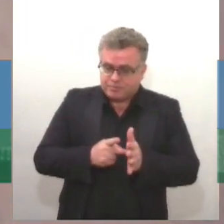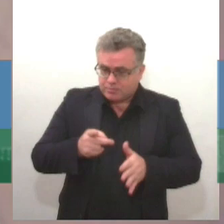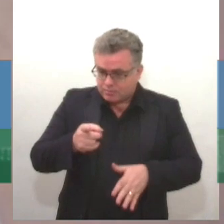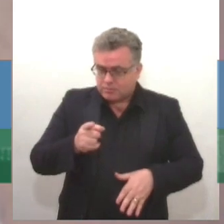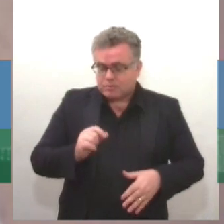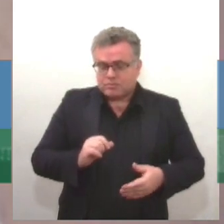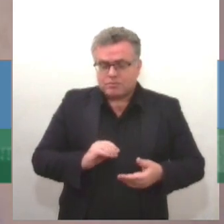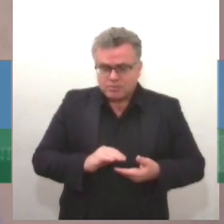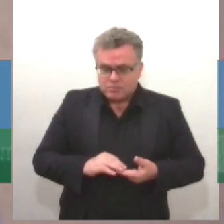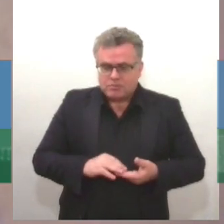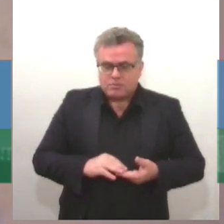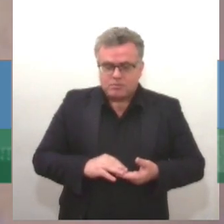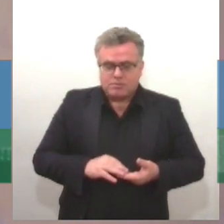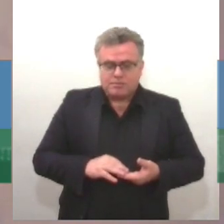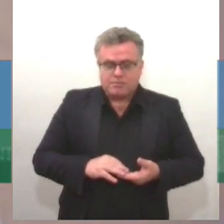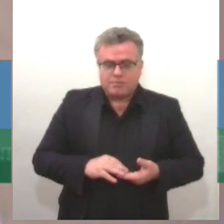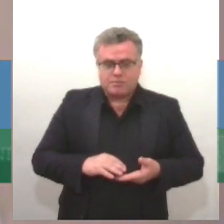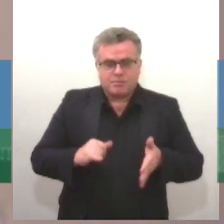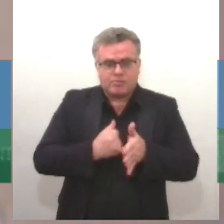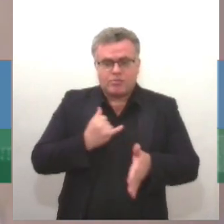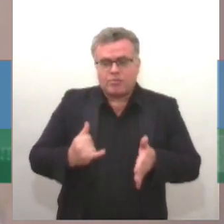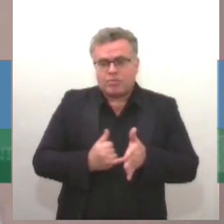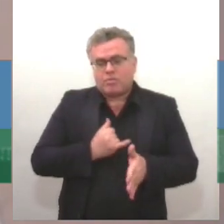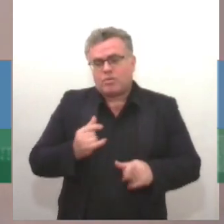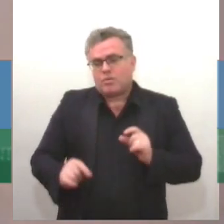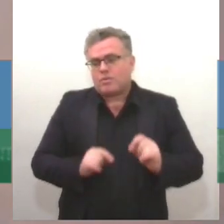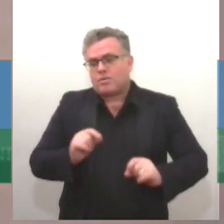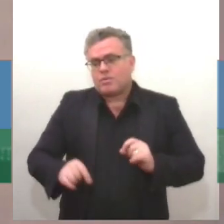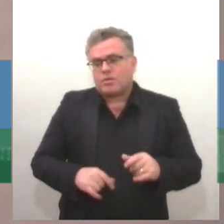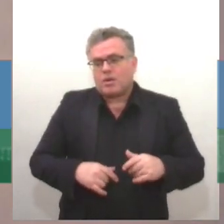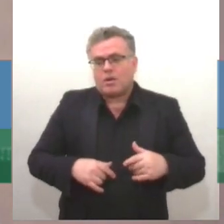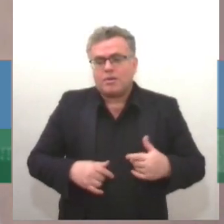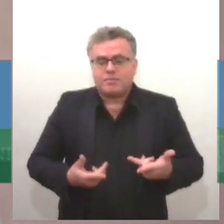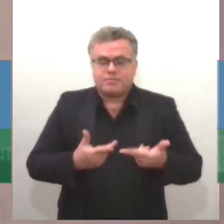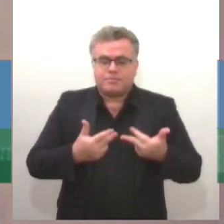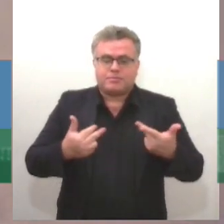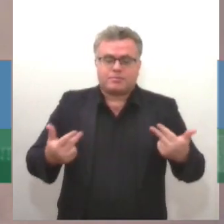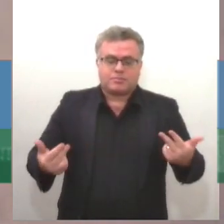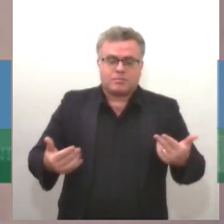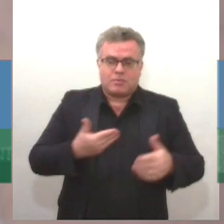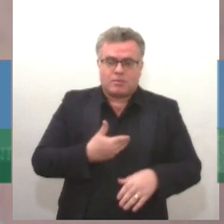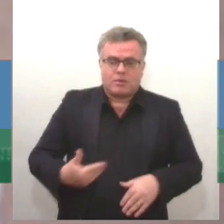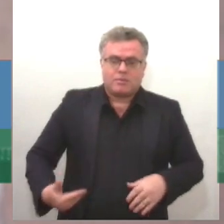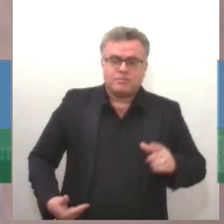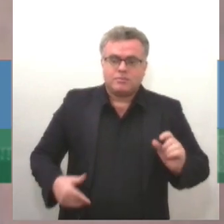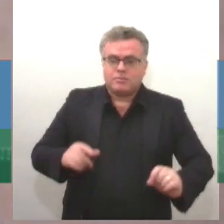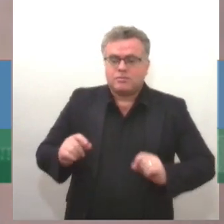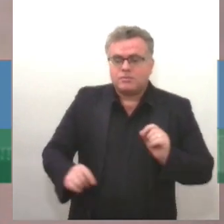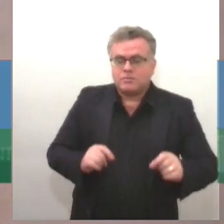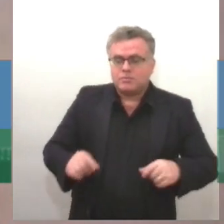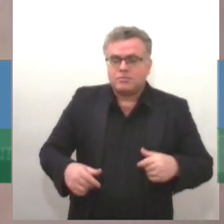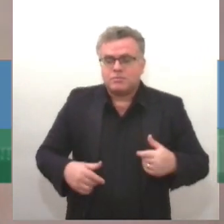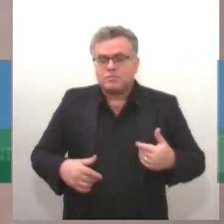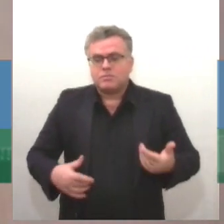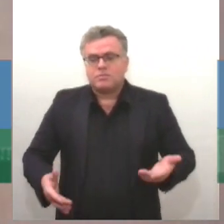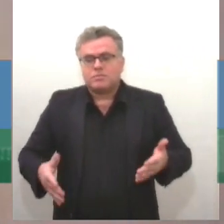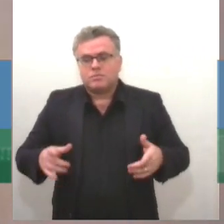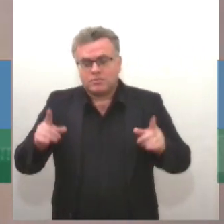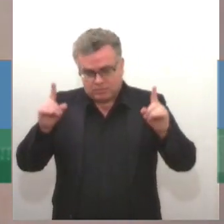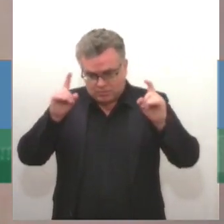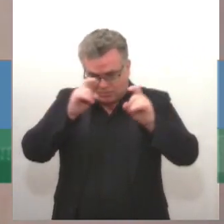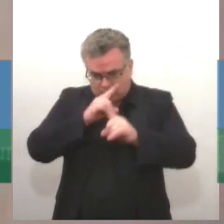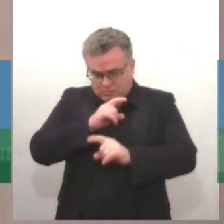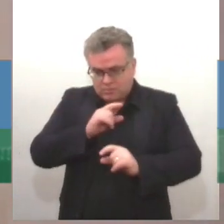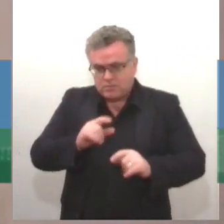um trato, assim, da coisa pública, a meu ver, que é muito complicado, que